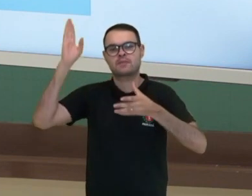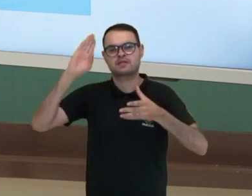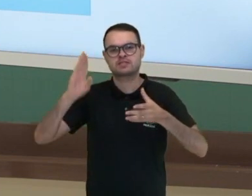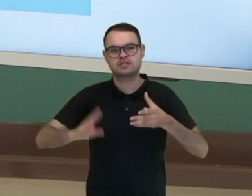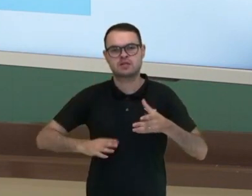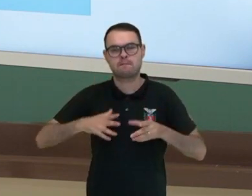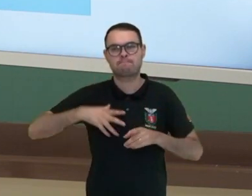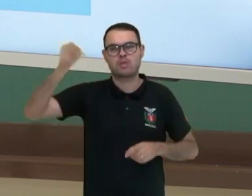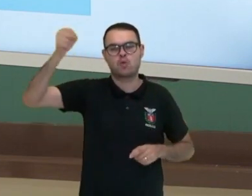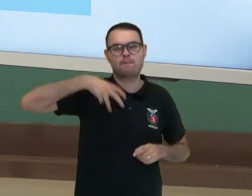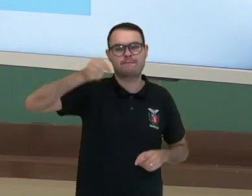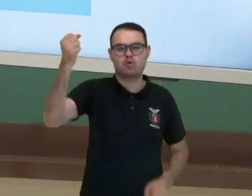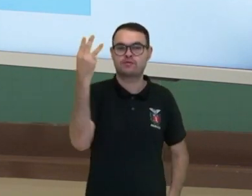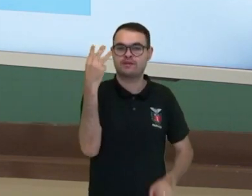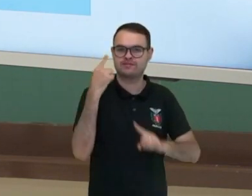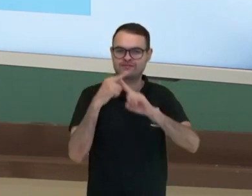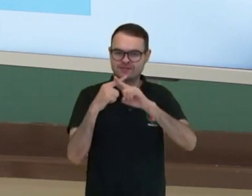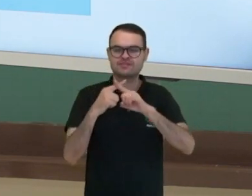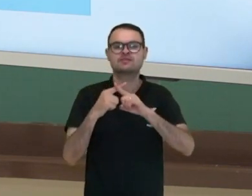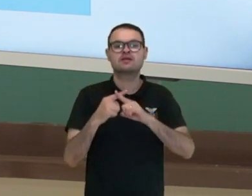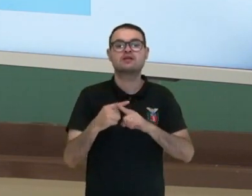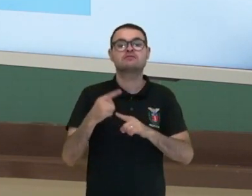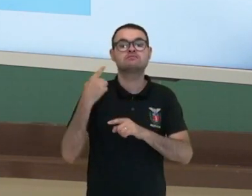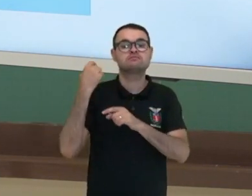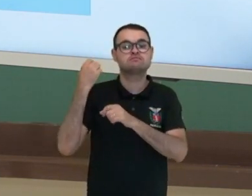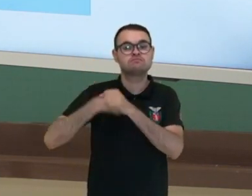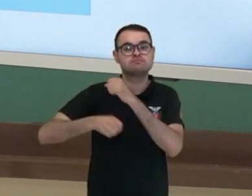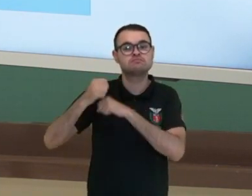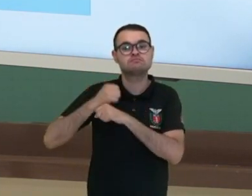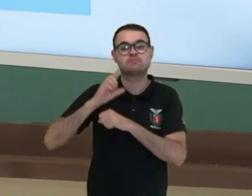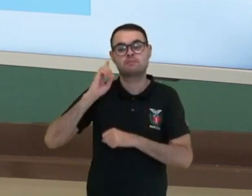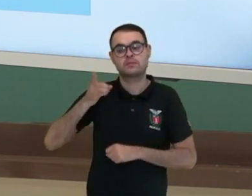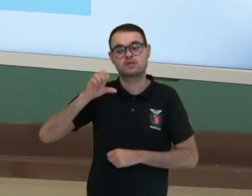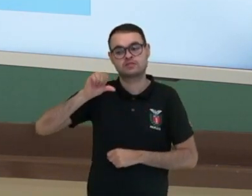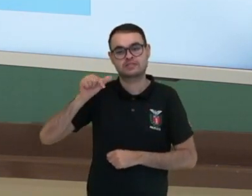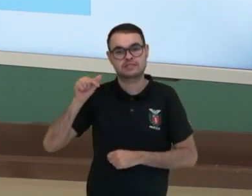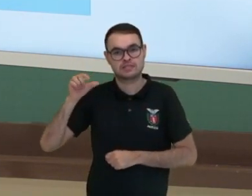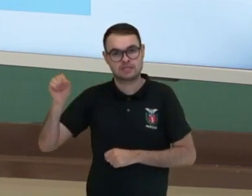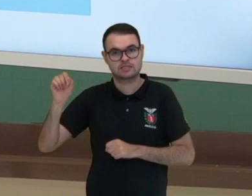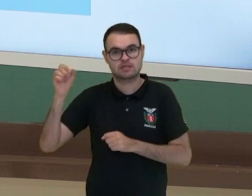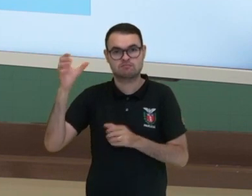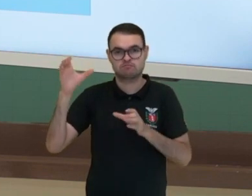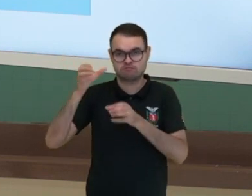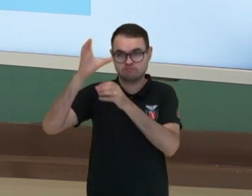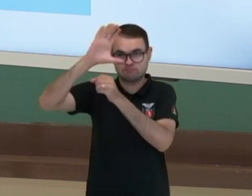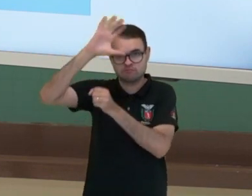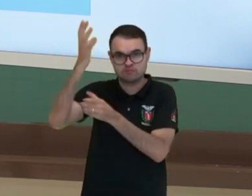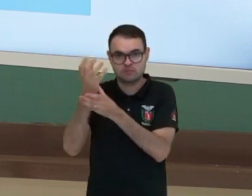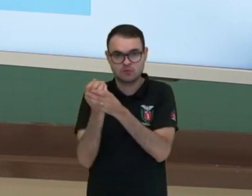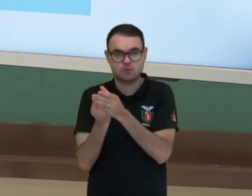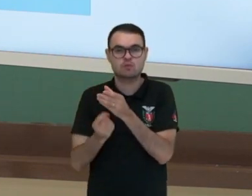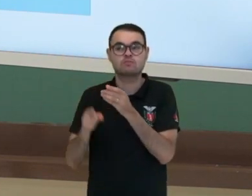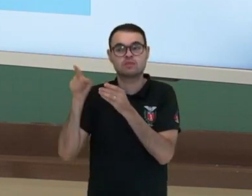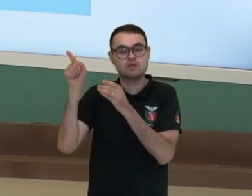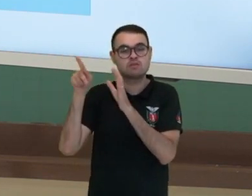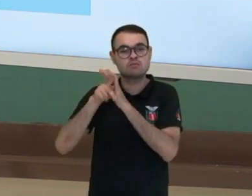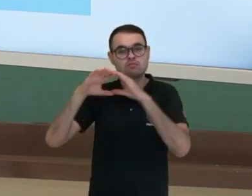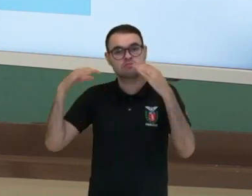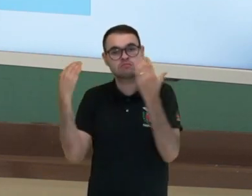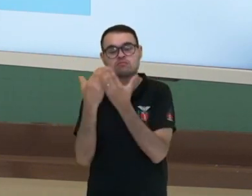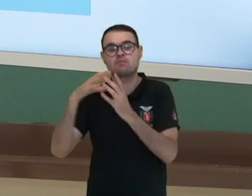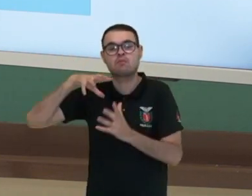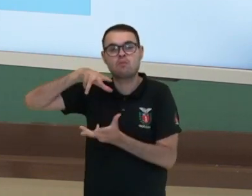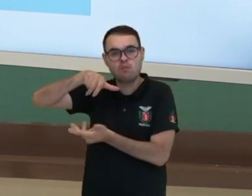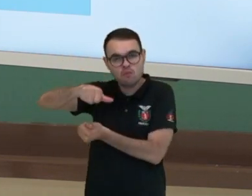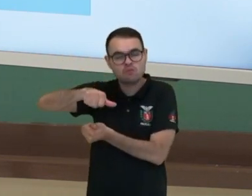Tricampeã mundial na Copa do Mundo de 1970, né? Olha só que foto bonita da nossa seleção, né? A